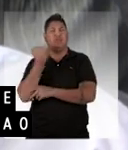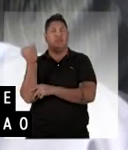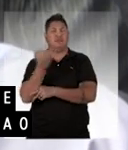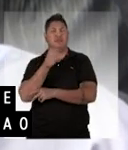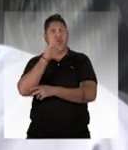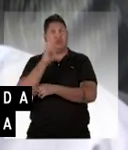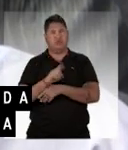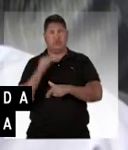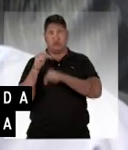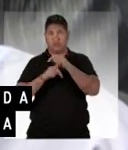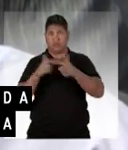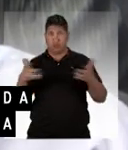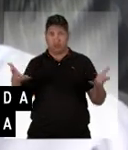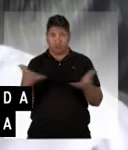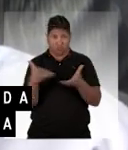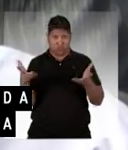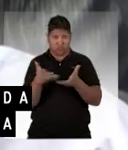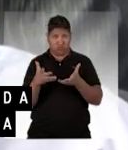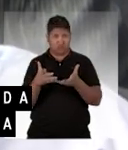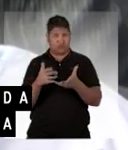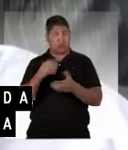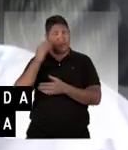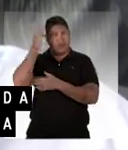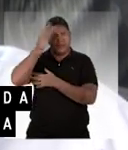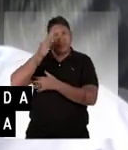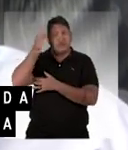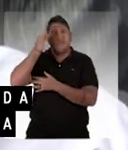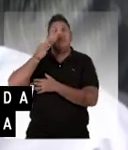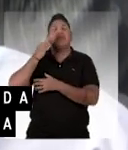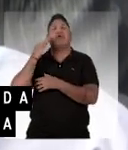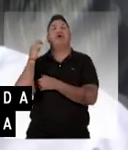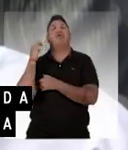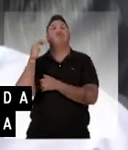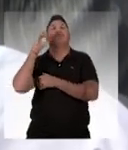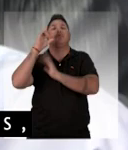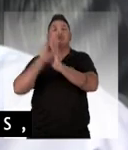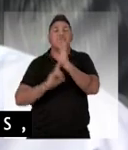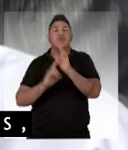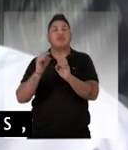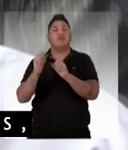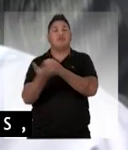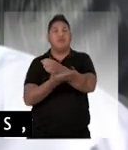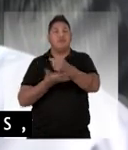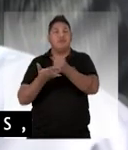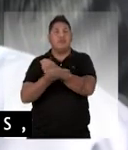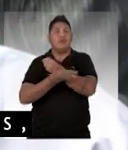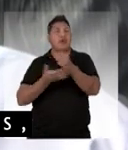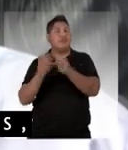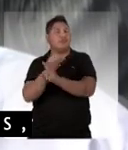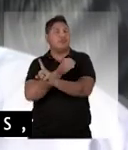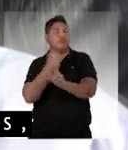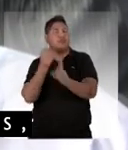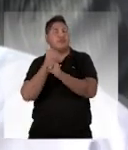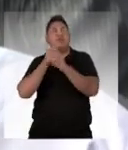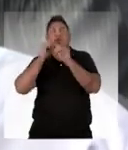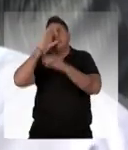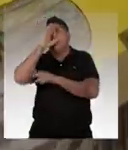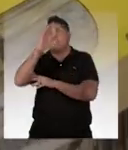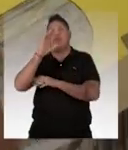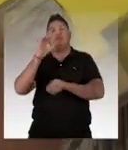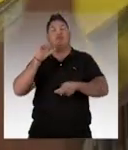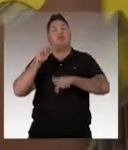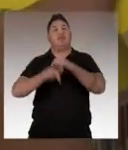direito do trabalho da atualidade, a teoria dos direitos fundamentais sociais, em especial o